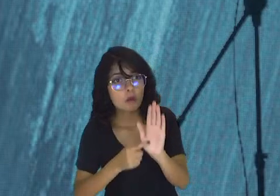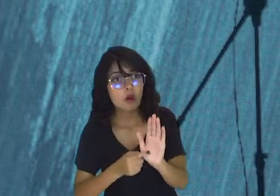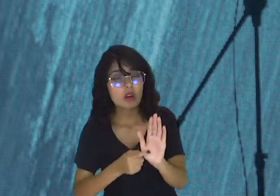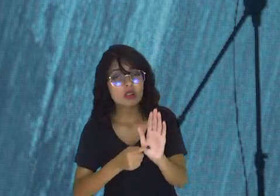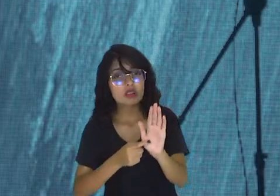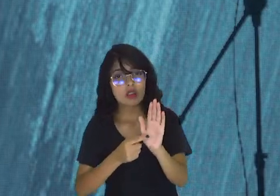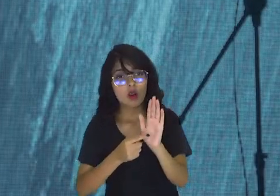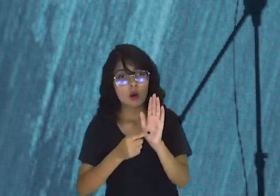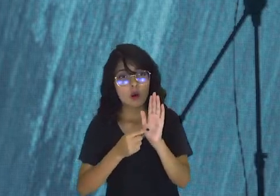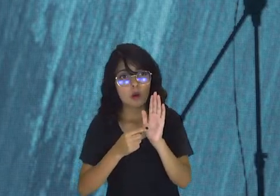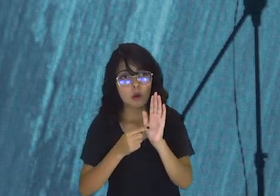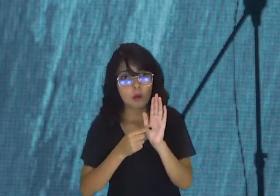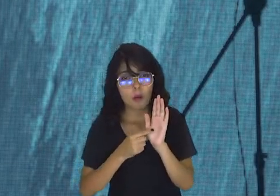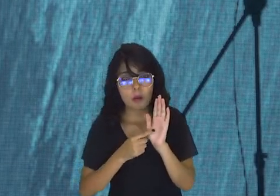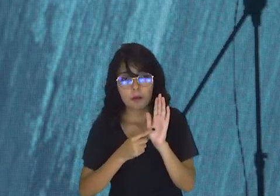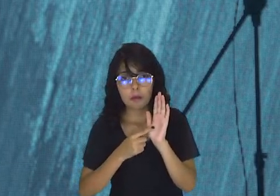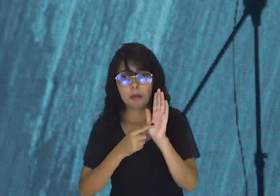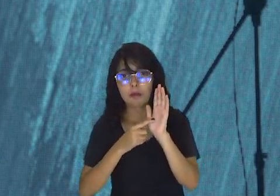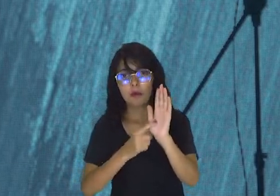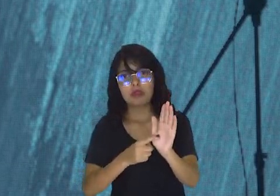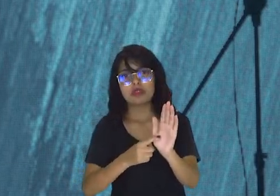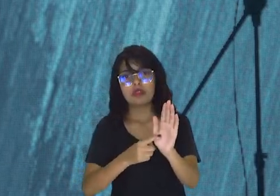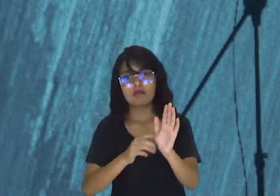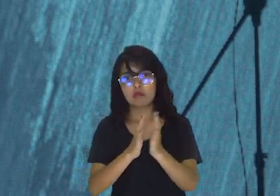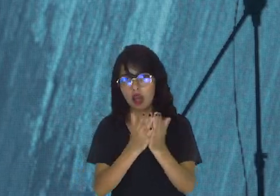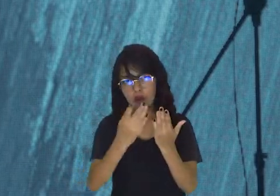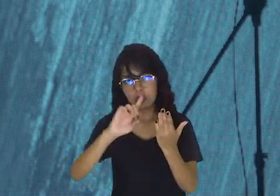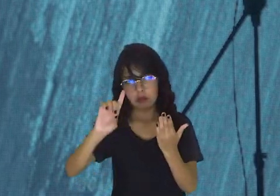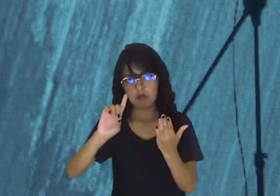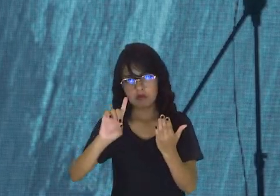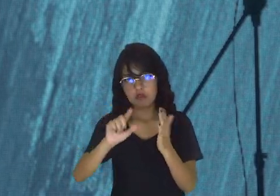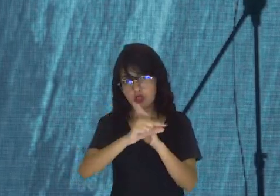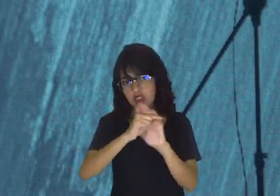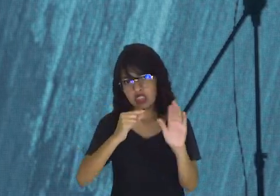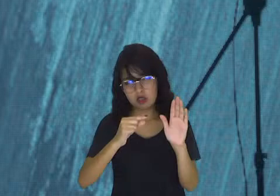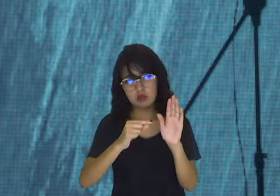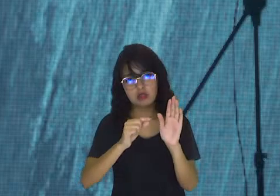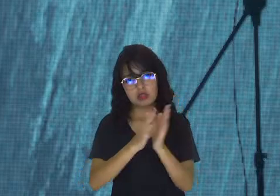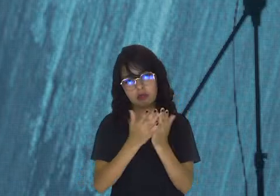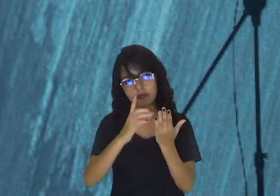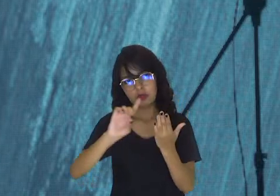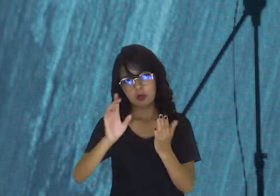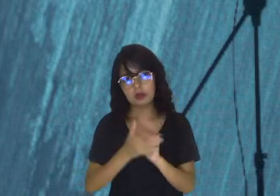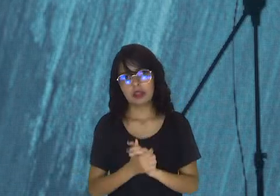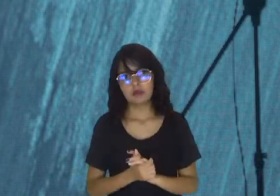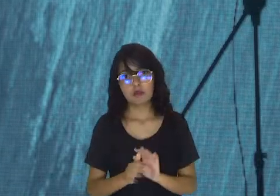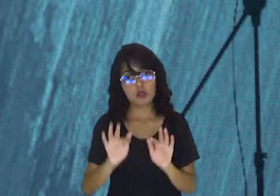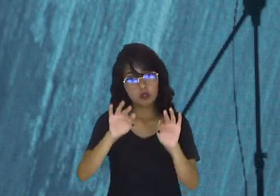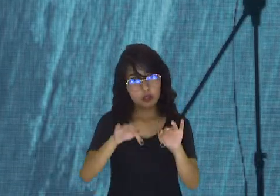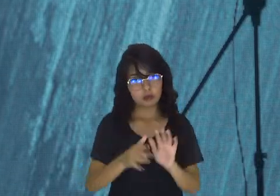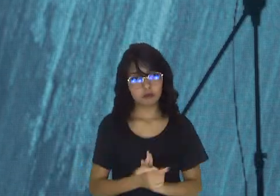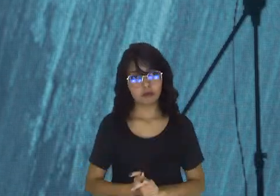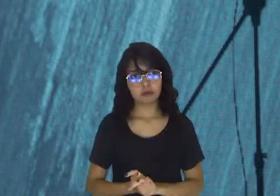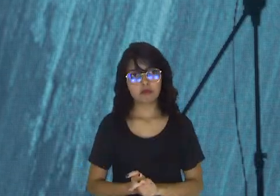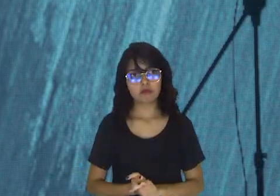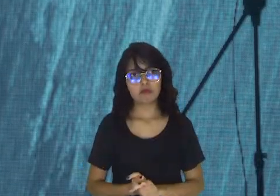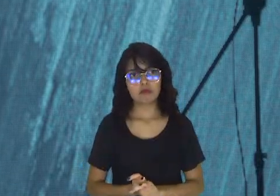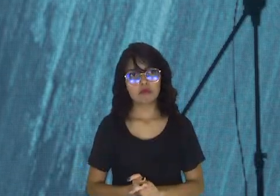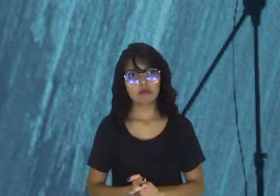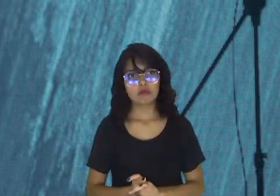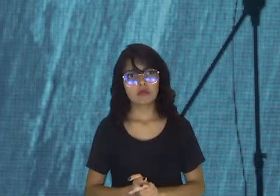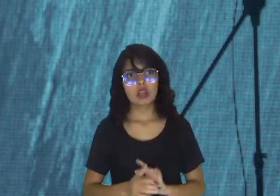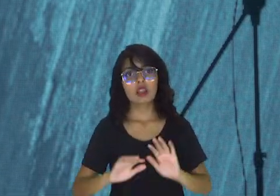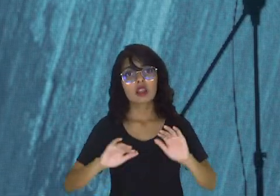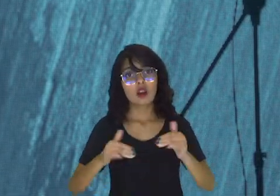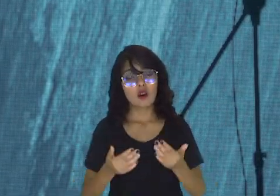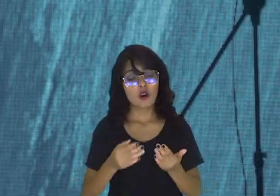É um livro bíblico. Tudo que você lê aqui tem os versículos lá no final. Você que tem o teu QR Code aí, você